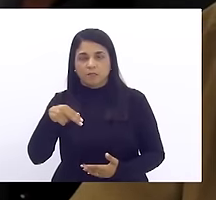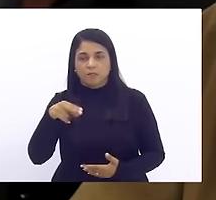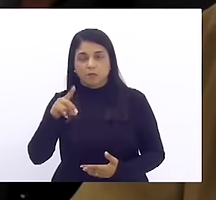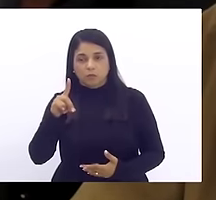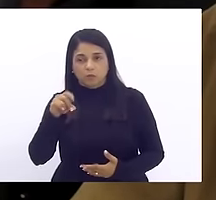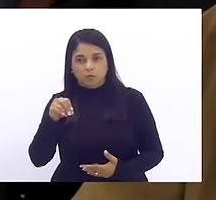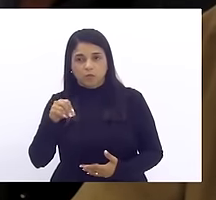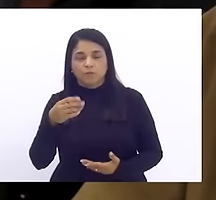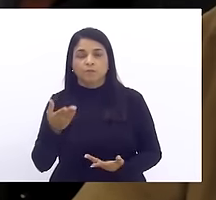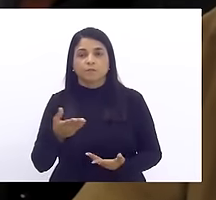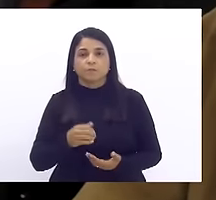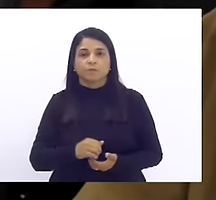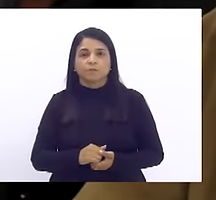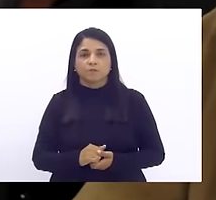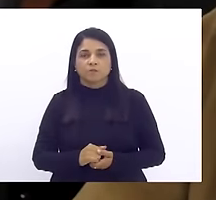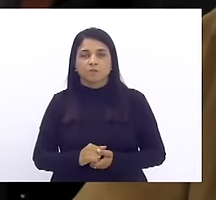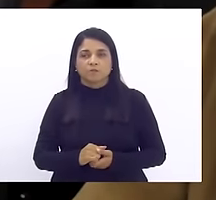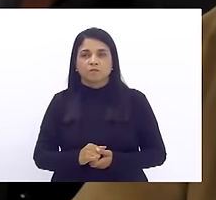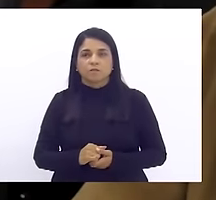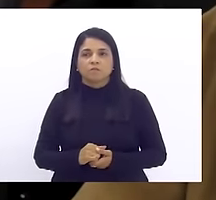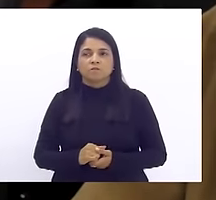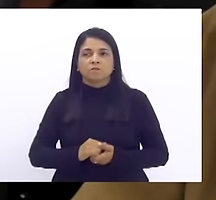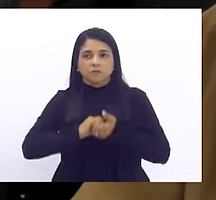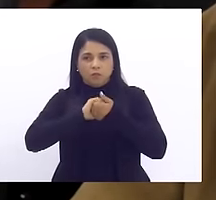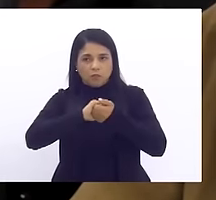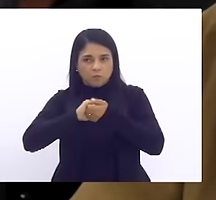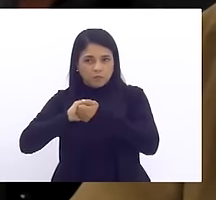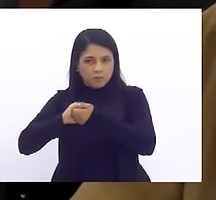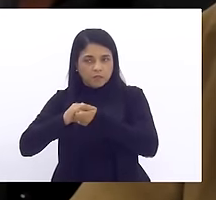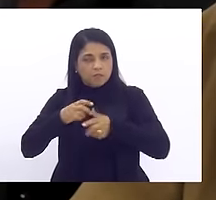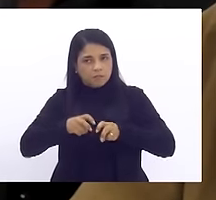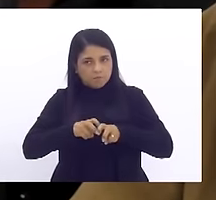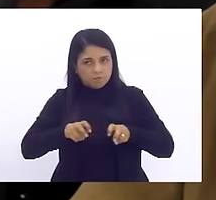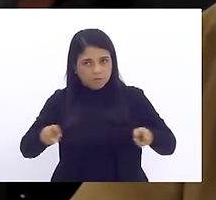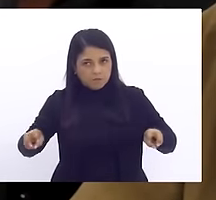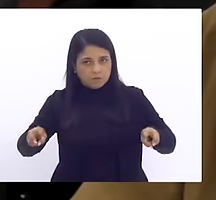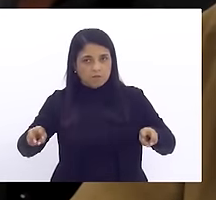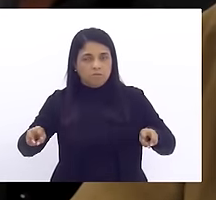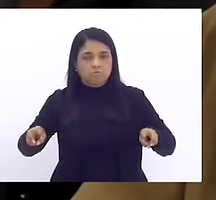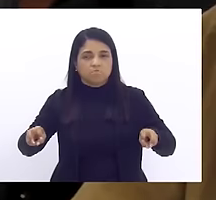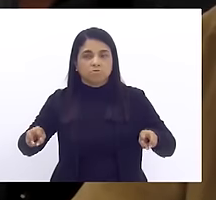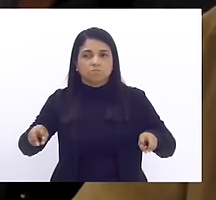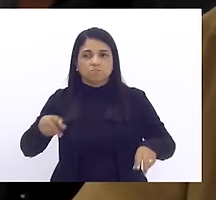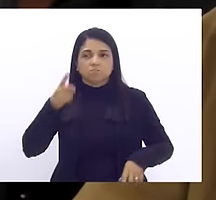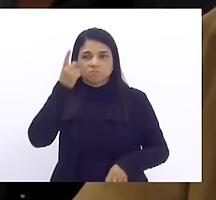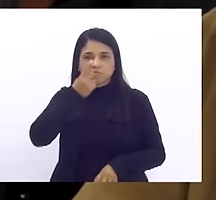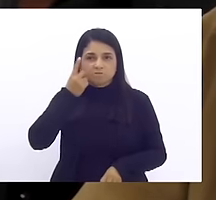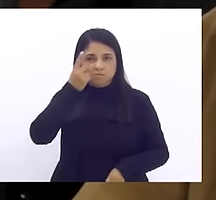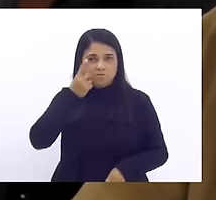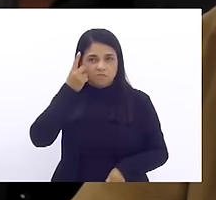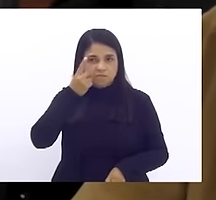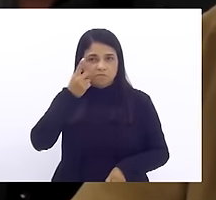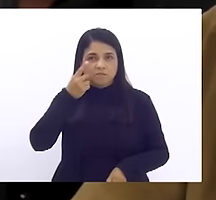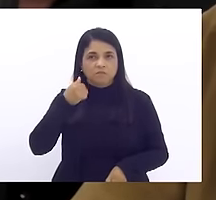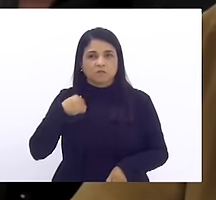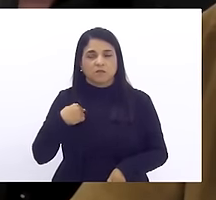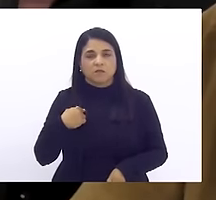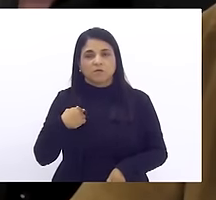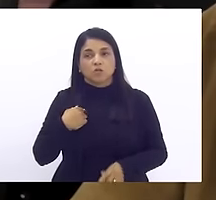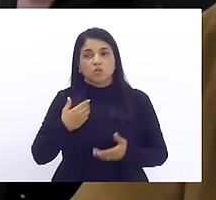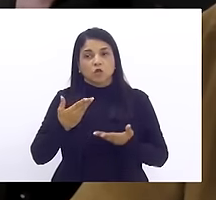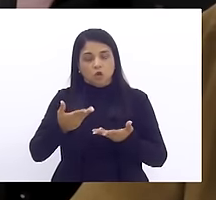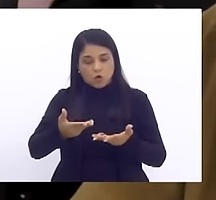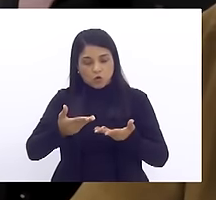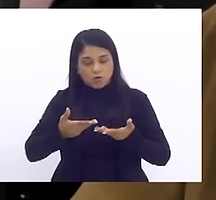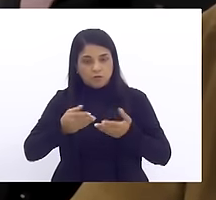Deputado Amorim é o qual cumprimentando cumprimento todos os demais parlamentares estão à mesa realmente a nossa nosso convite